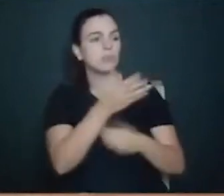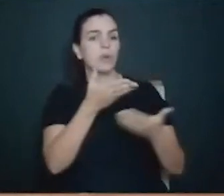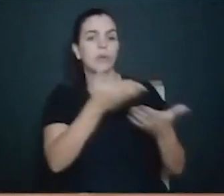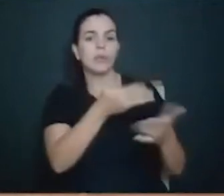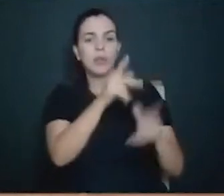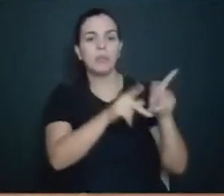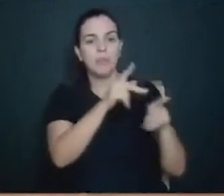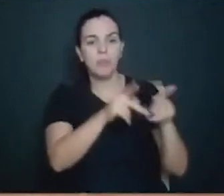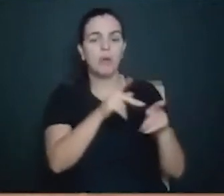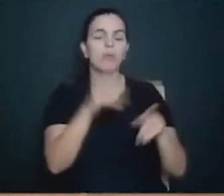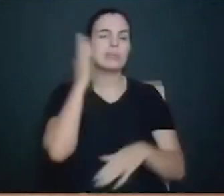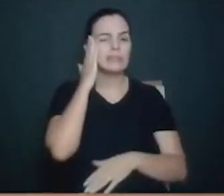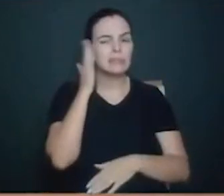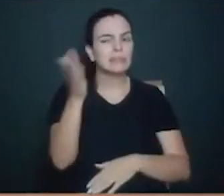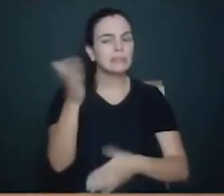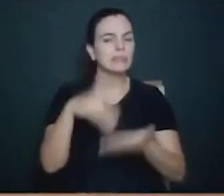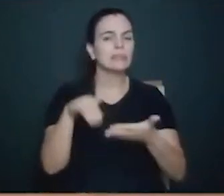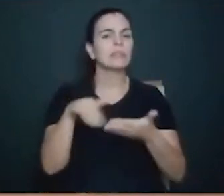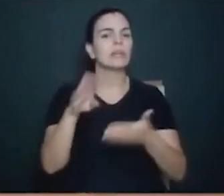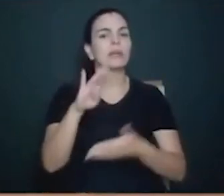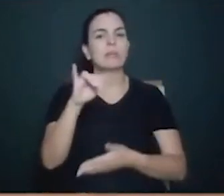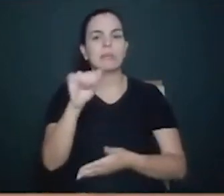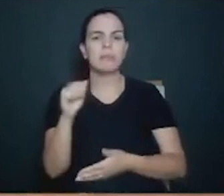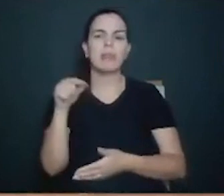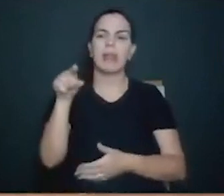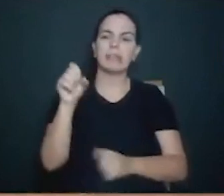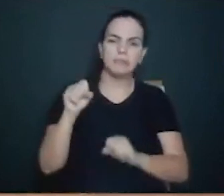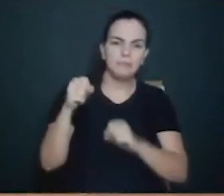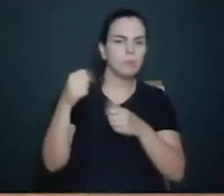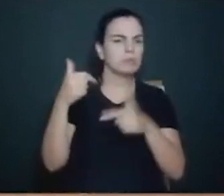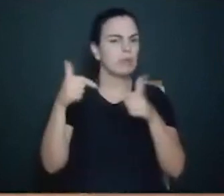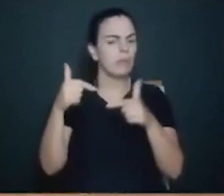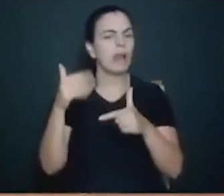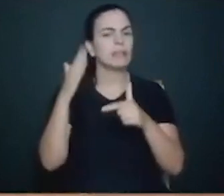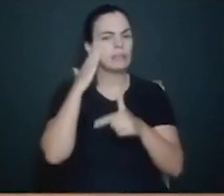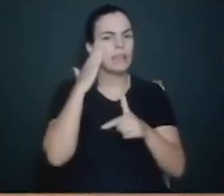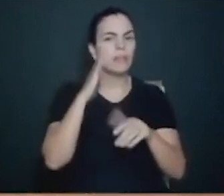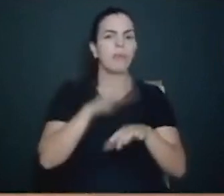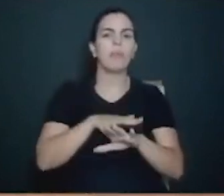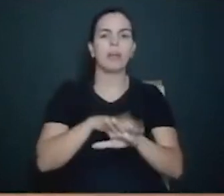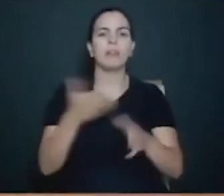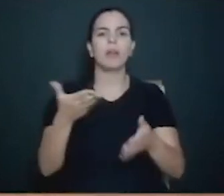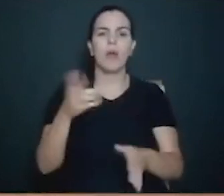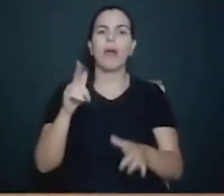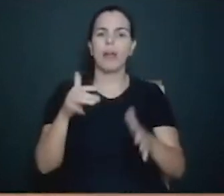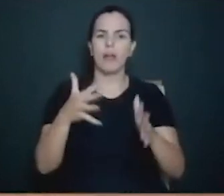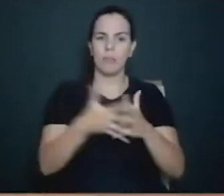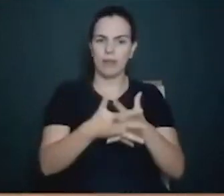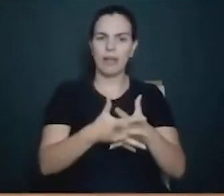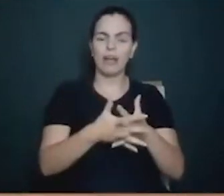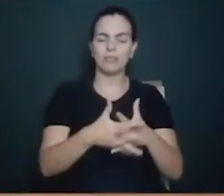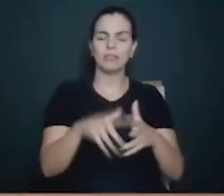se esforçado, trabalhado. Esse momento é complicado, que também tem as doenças respiratórias da